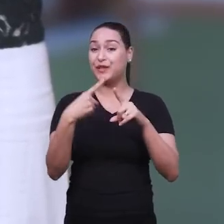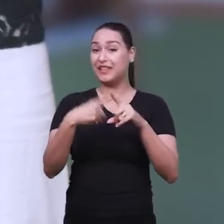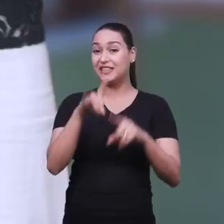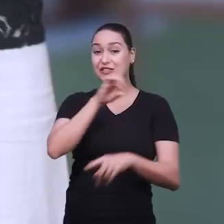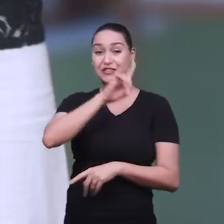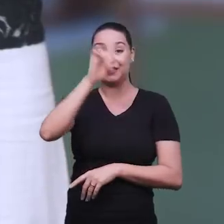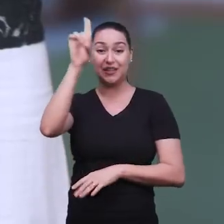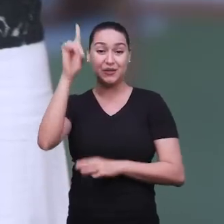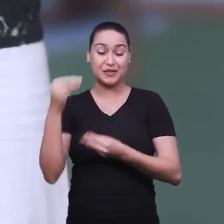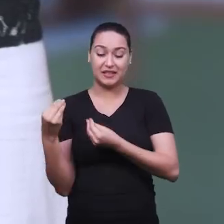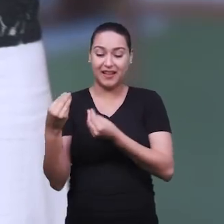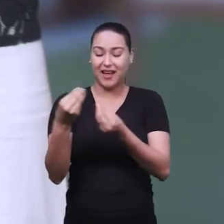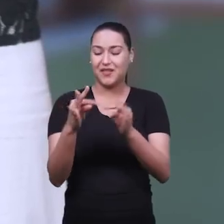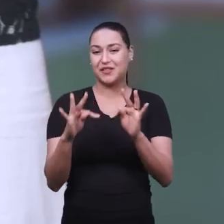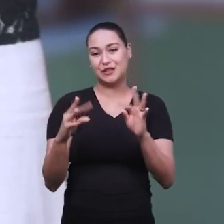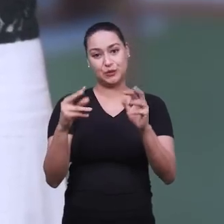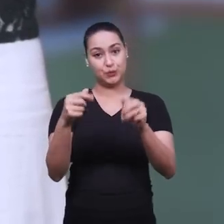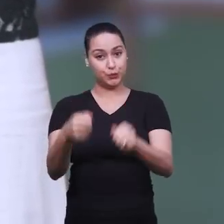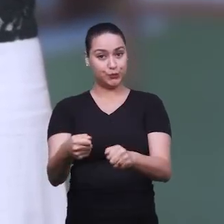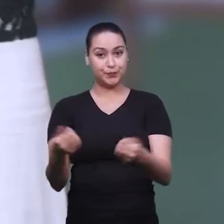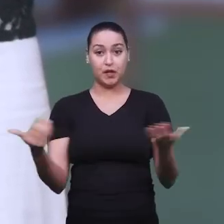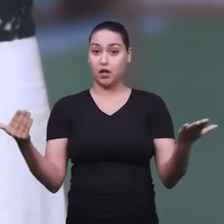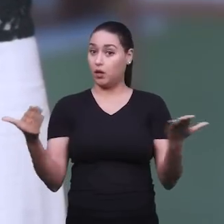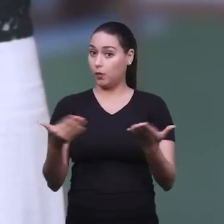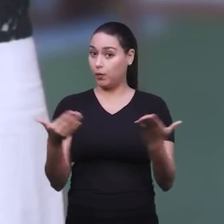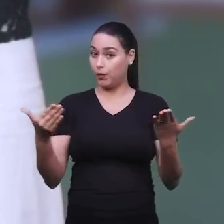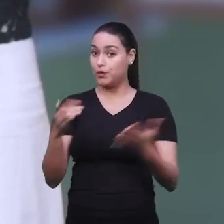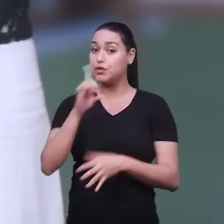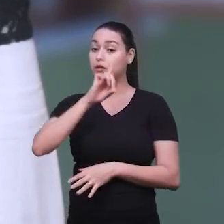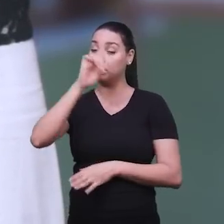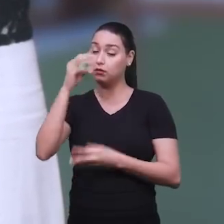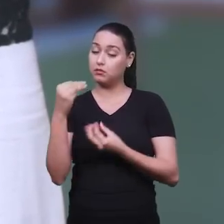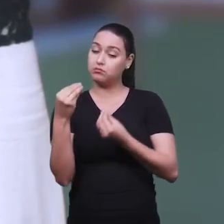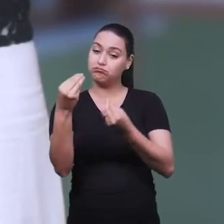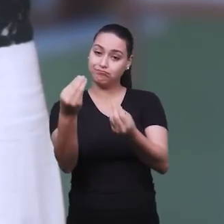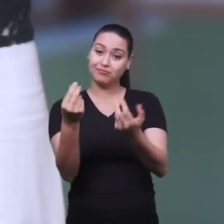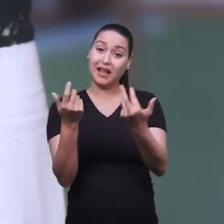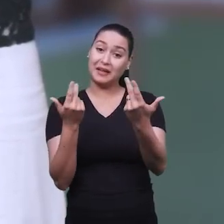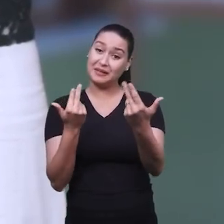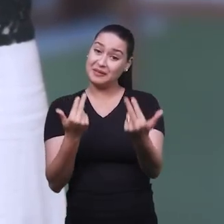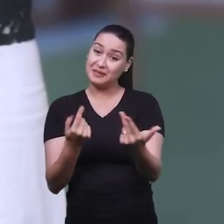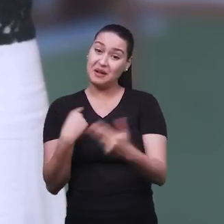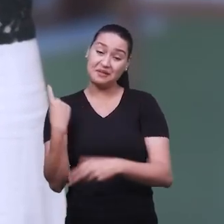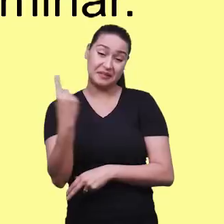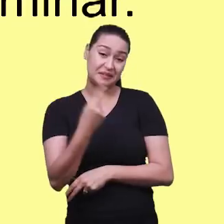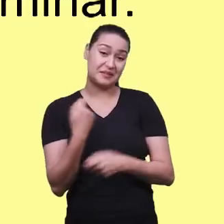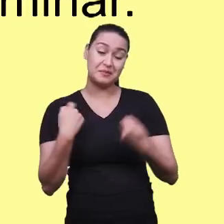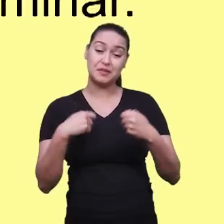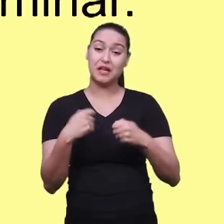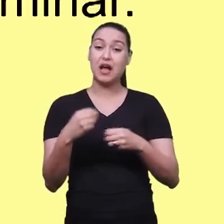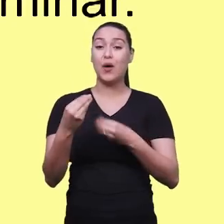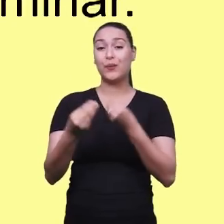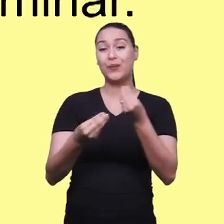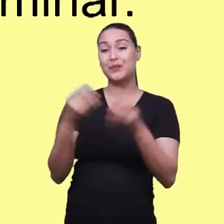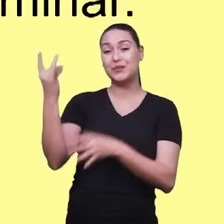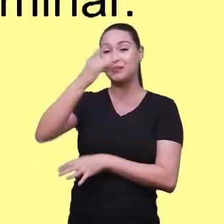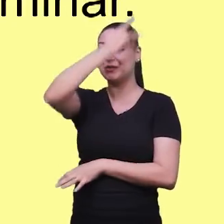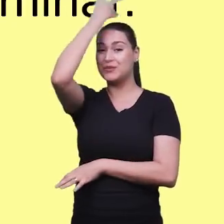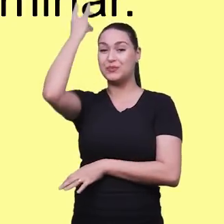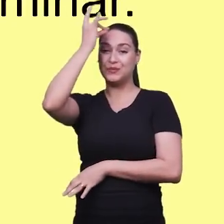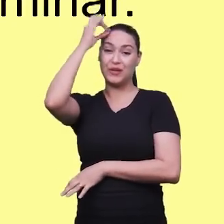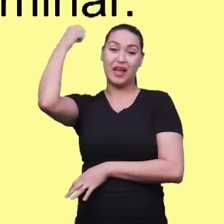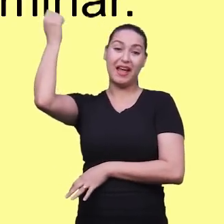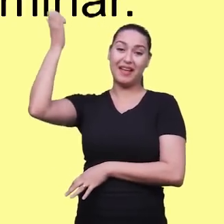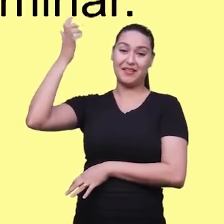de Deus tudo o que necessitava. Hoje Deus também nos dá tudo o que precisamos. Através do Espírito Santo, Deus